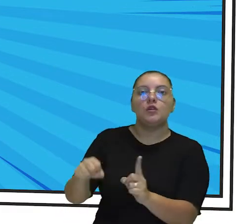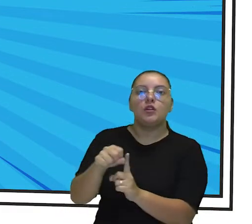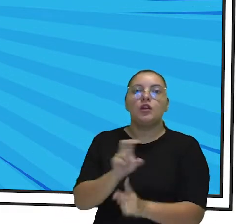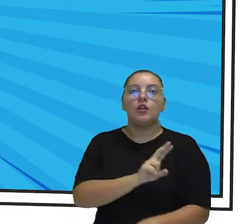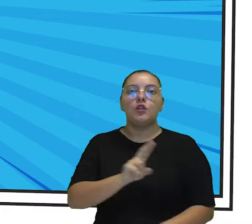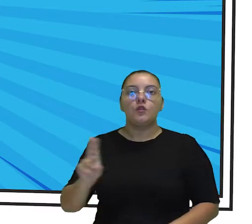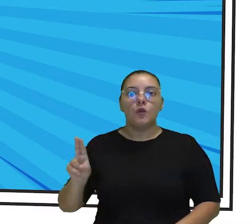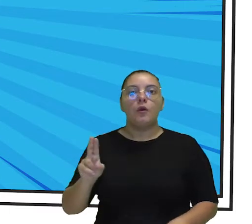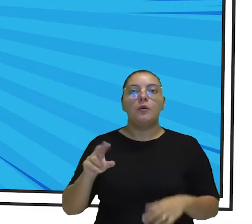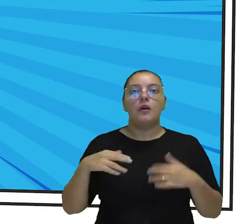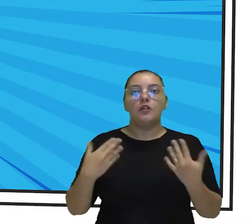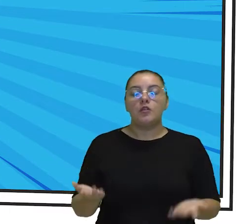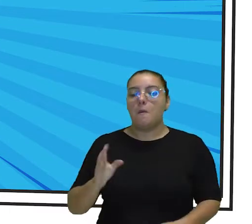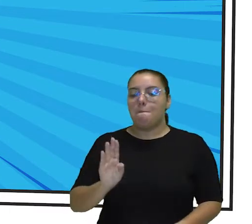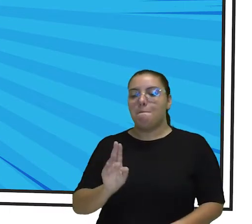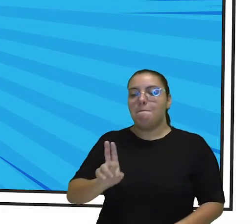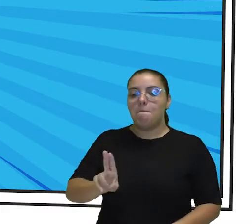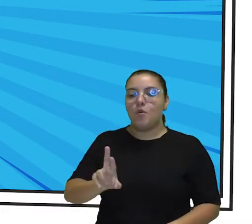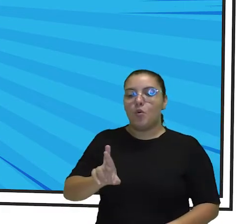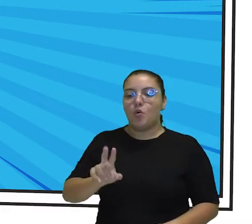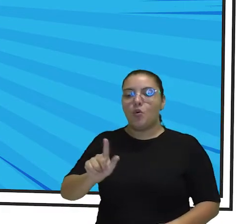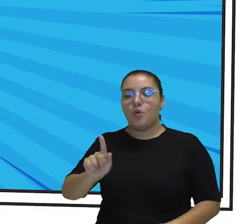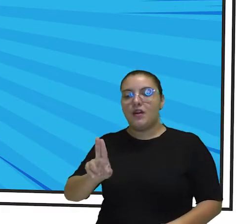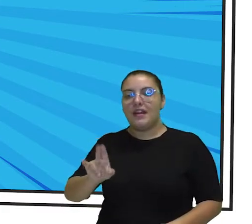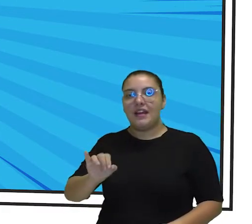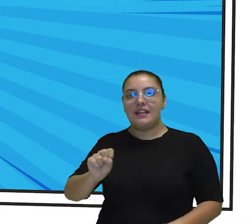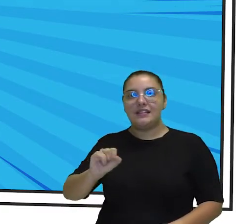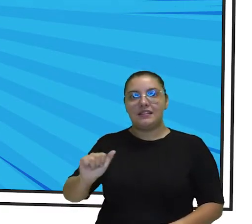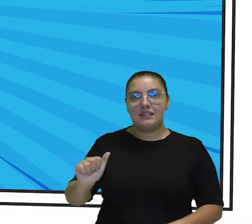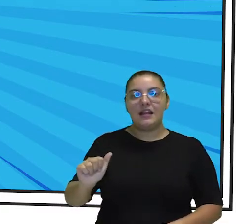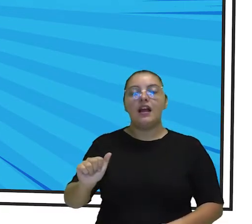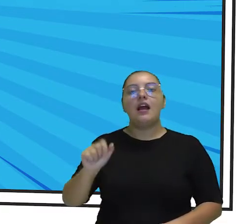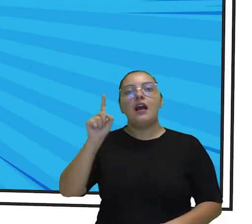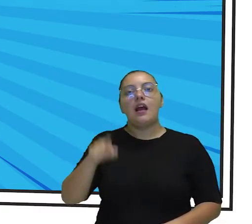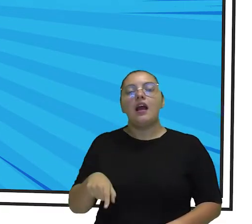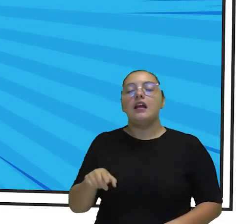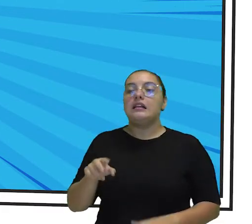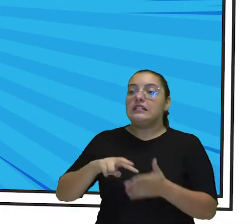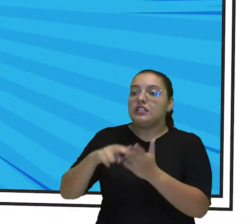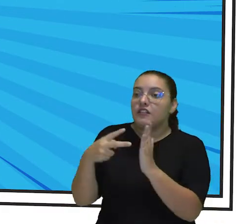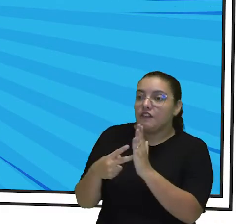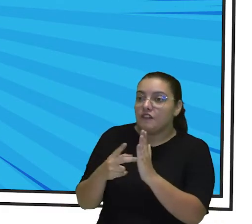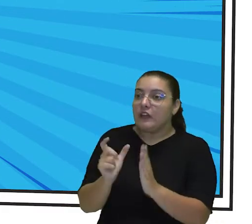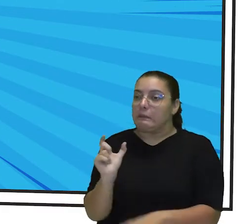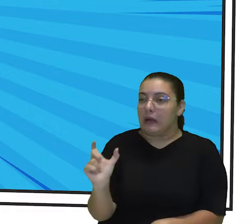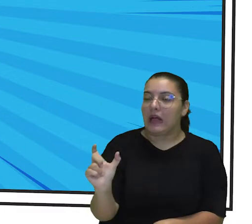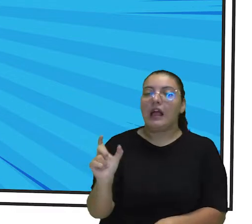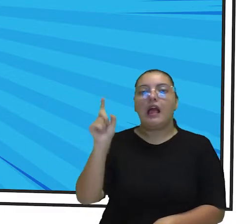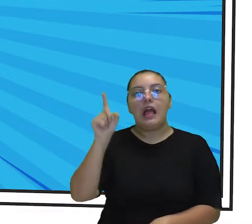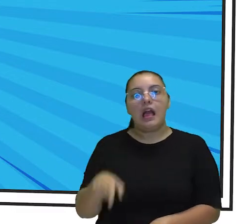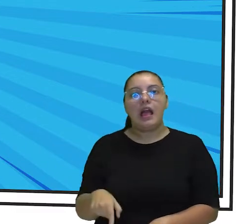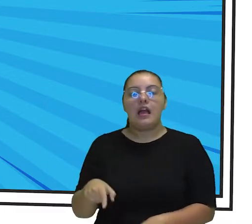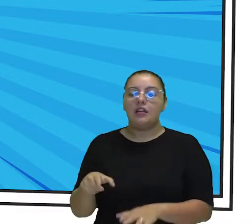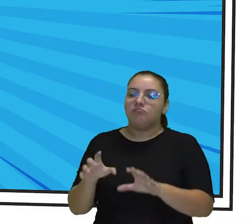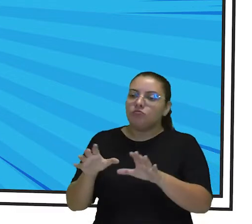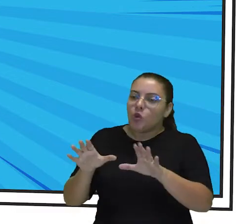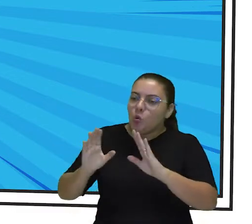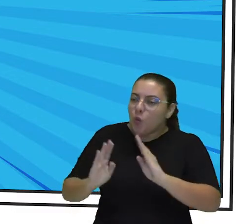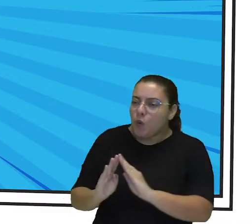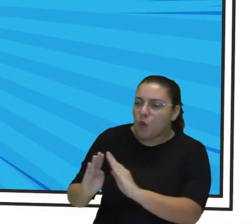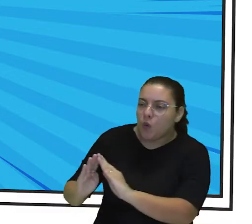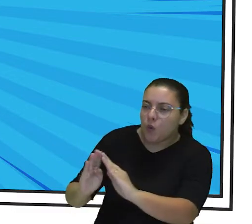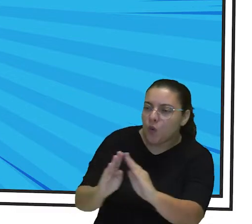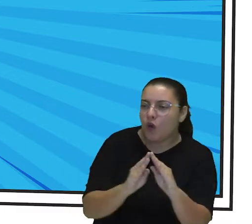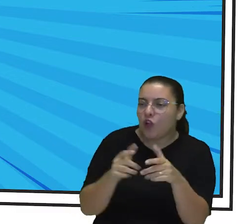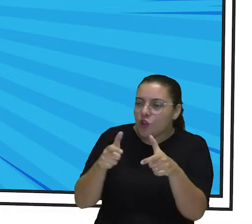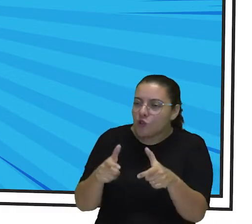chamada de burguesia, que burguesia vem do nome burgo, e burgo é um aldeamento, uma